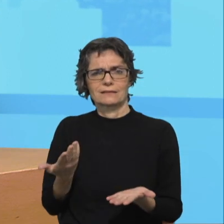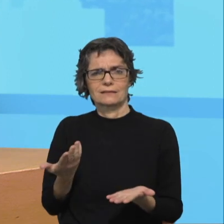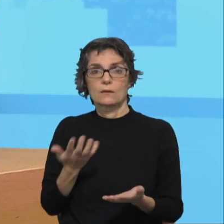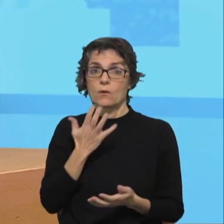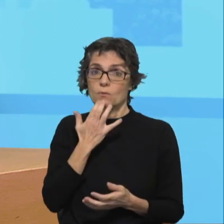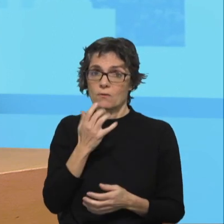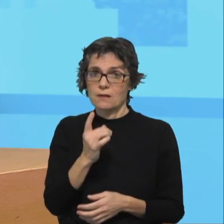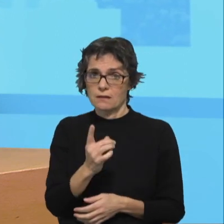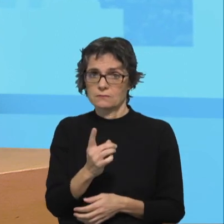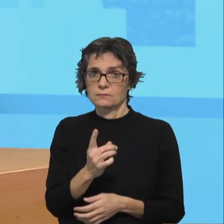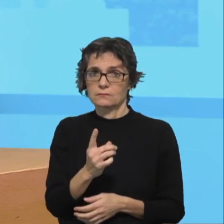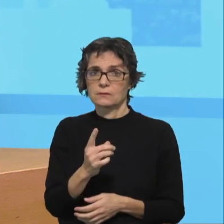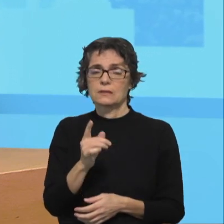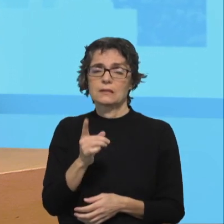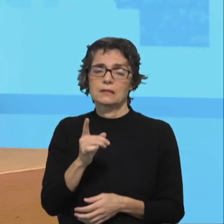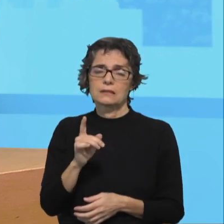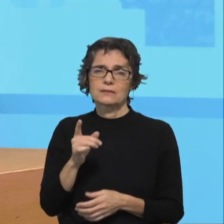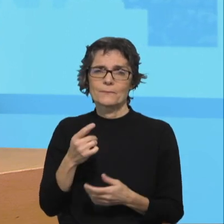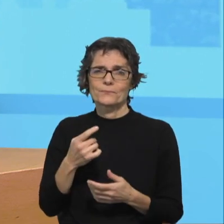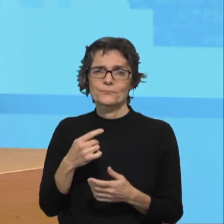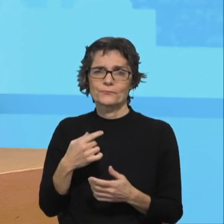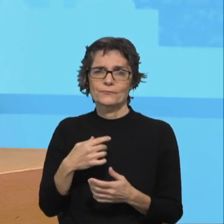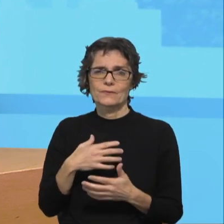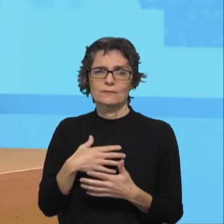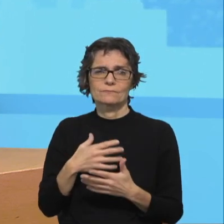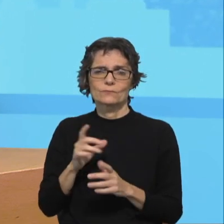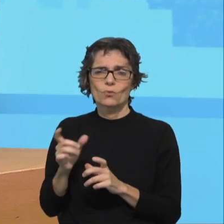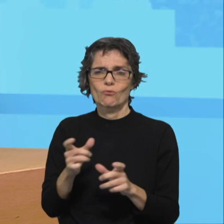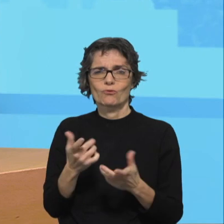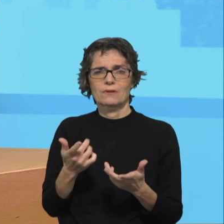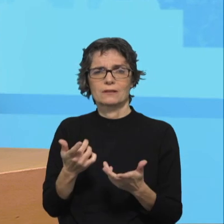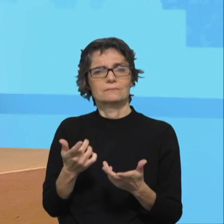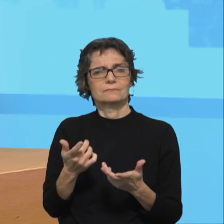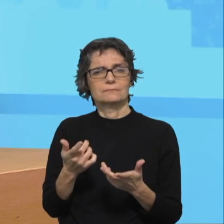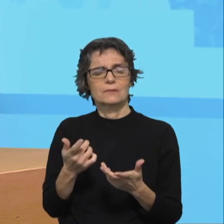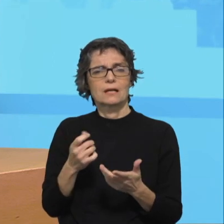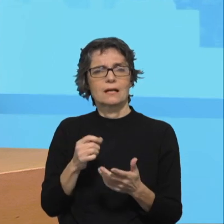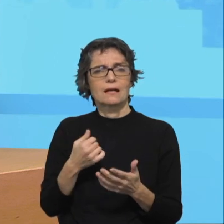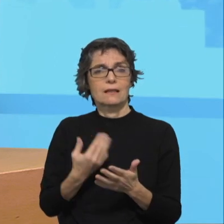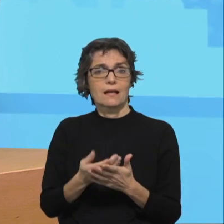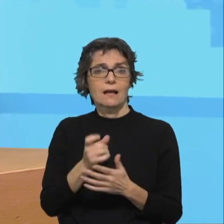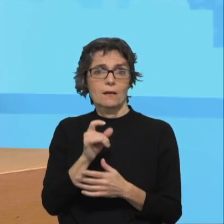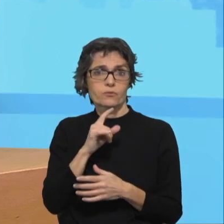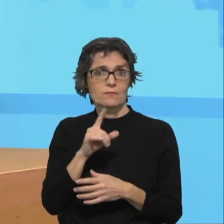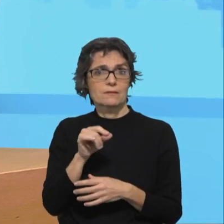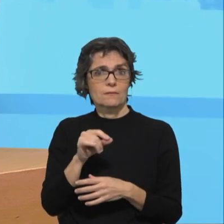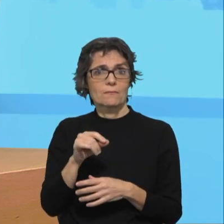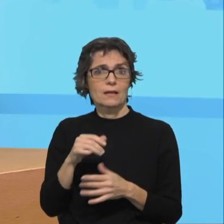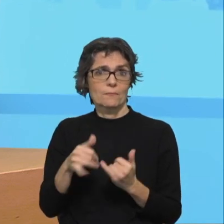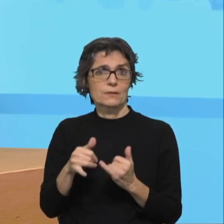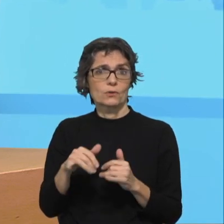este controle, esta utilização destes dados pode levar a manipulações, que já temos visto isso e